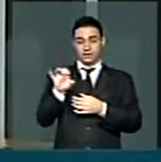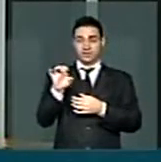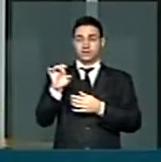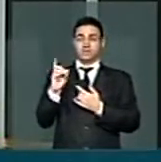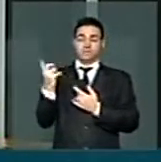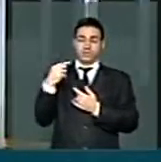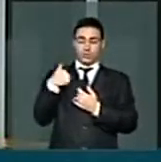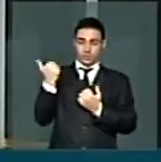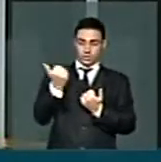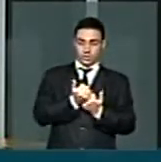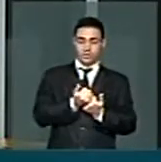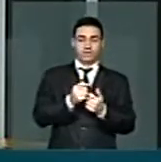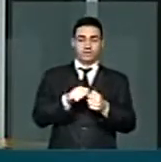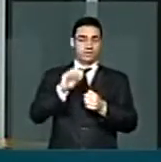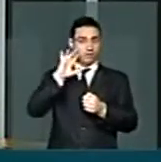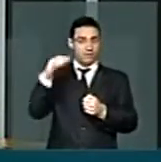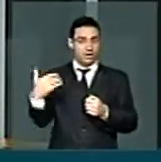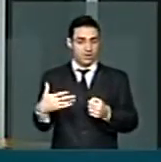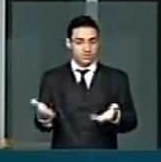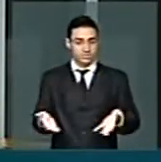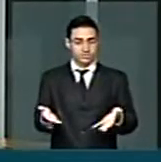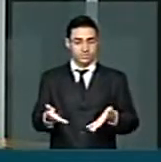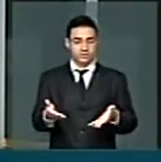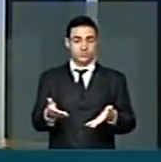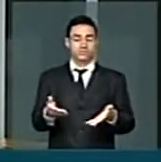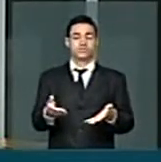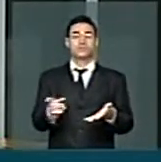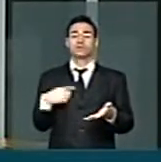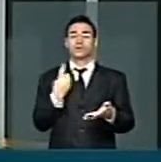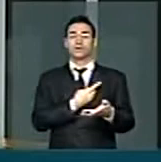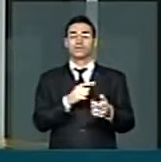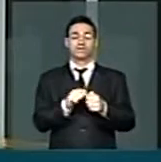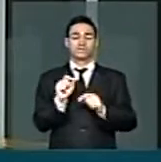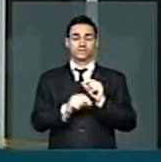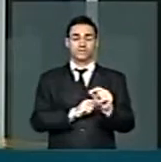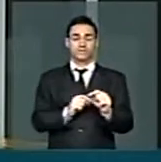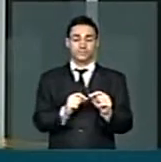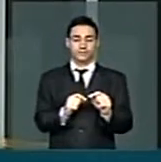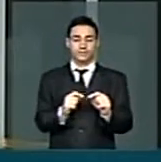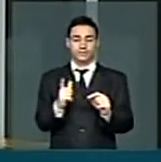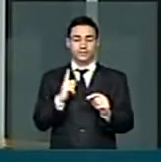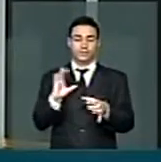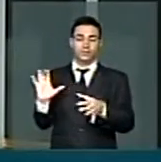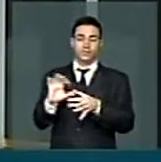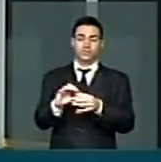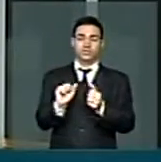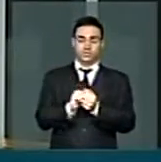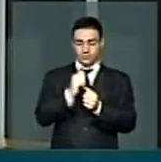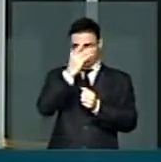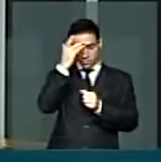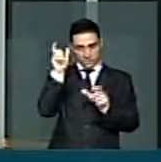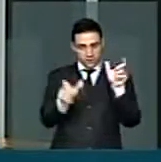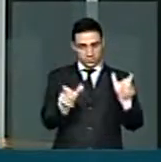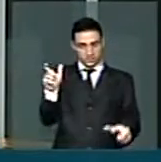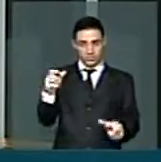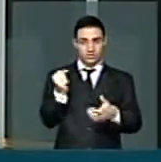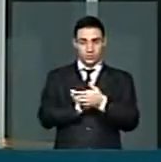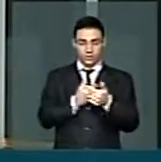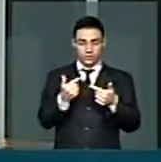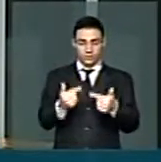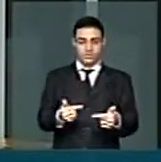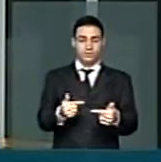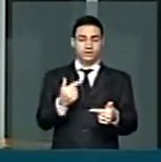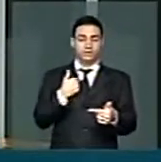No contexto desta homenagem, não nos furtamos a ombrear com os militantes da causa em prol da